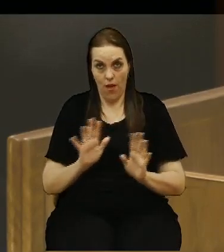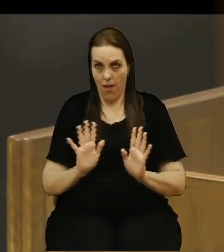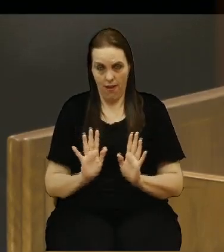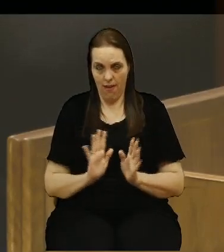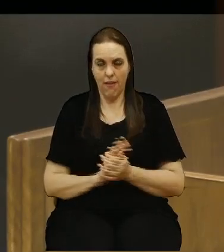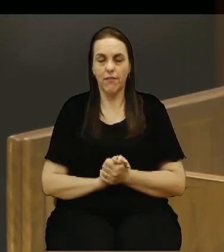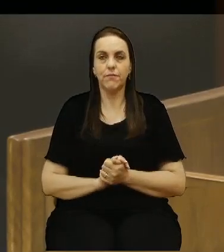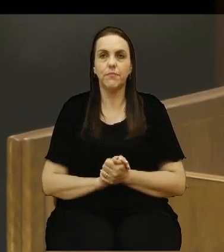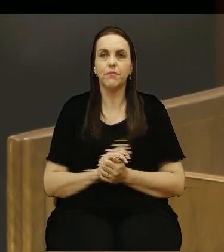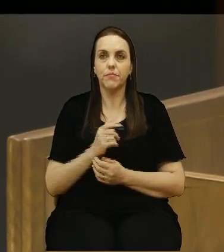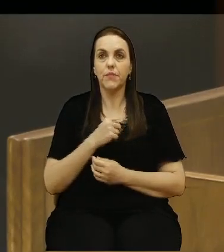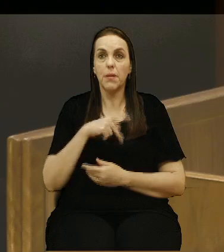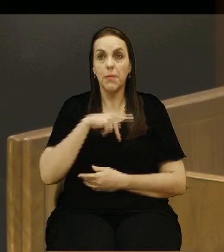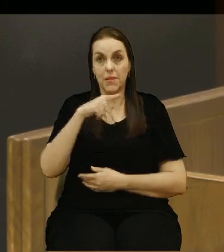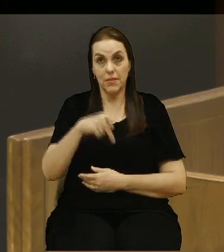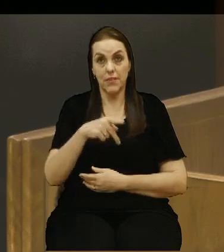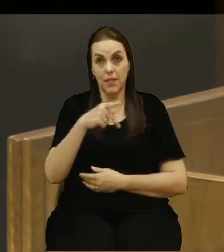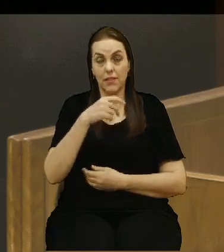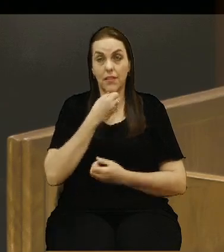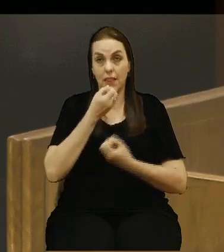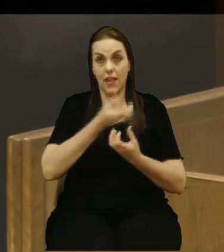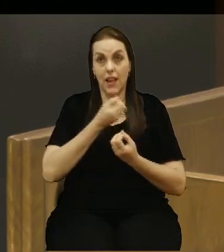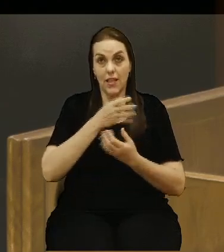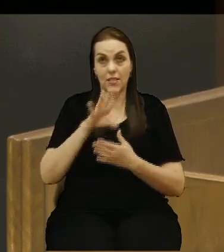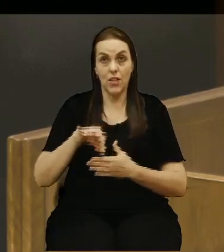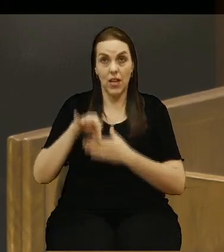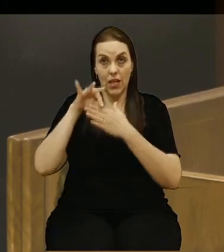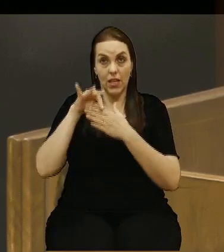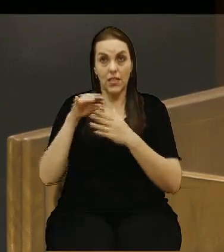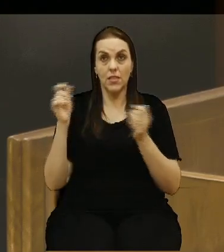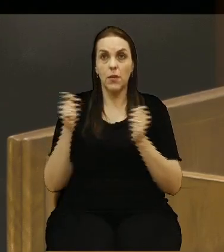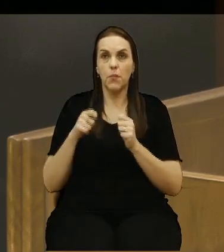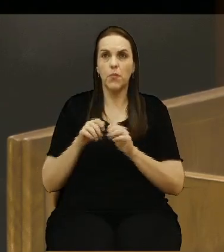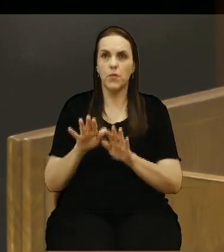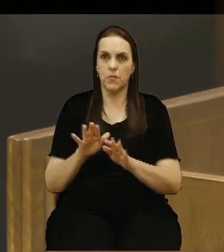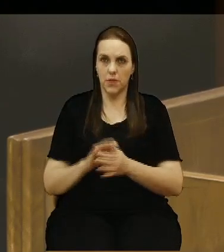Presidente, uma declaração de líder assim que possível, por favor.